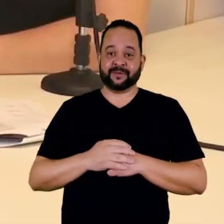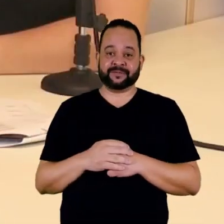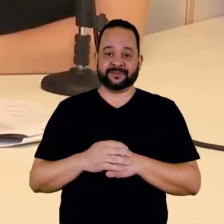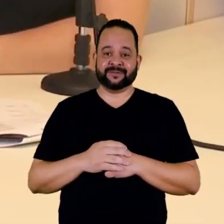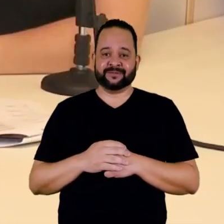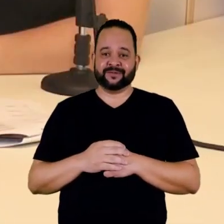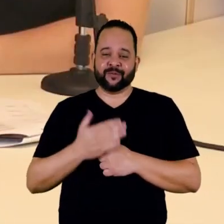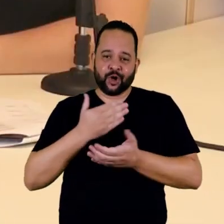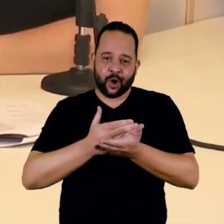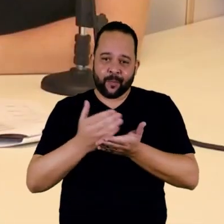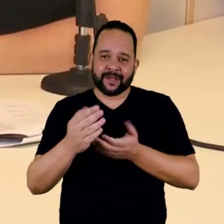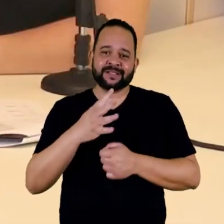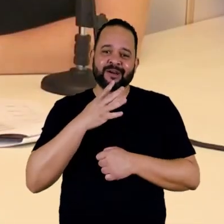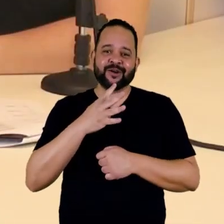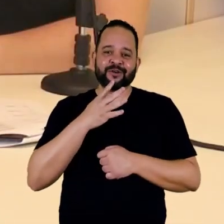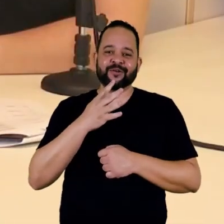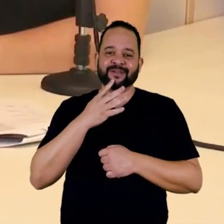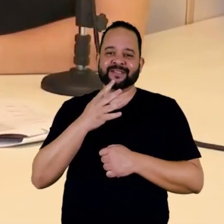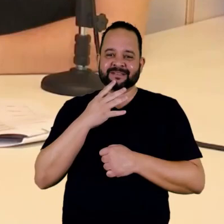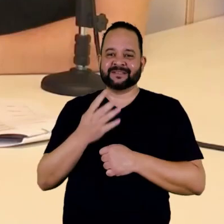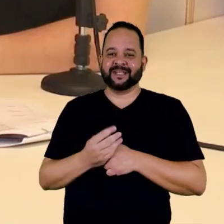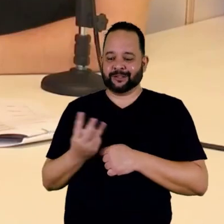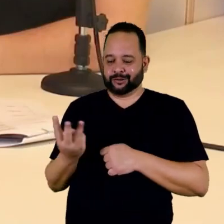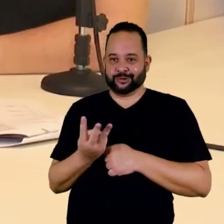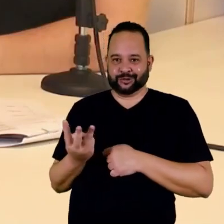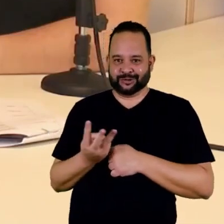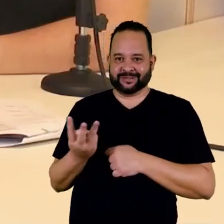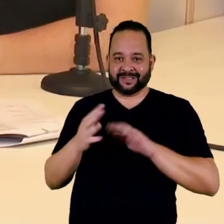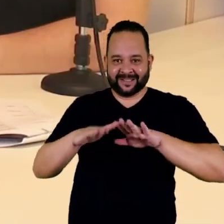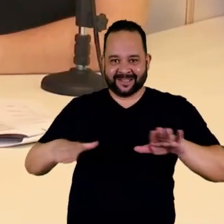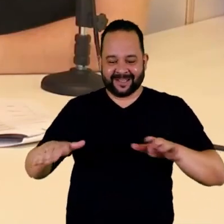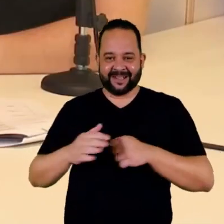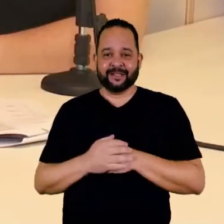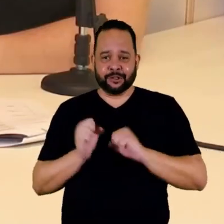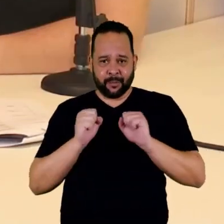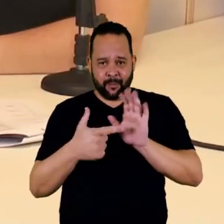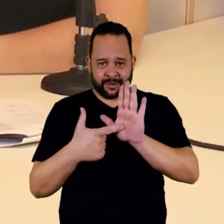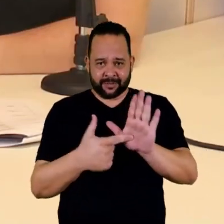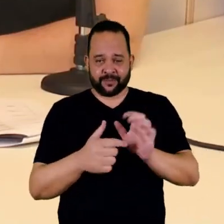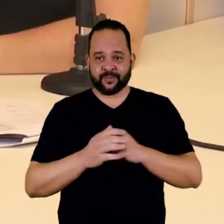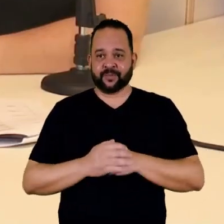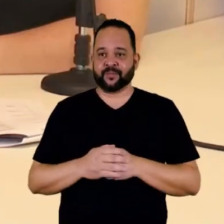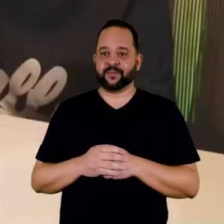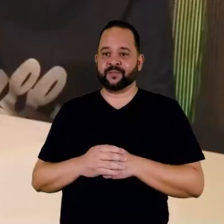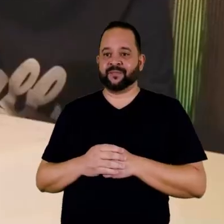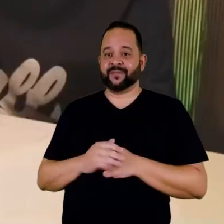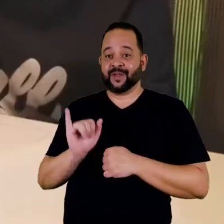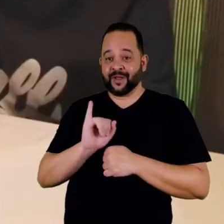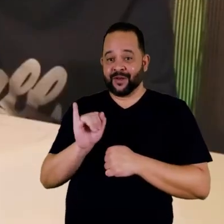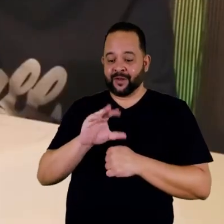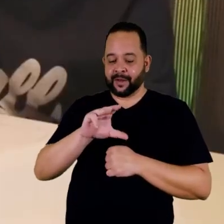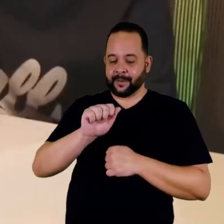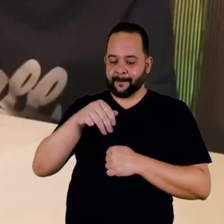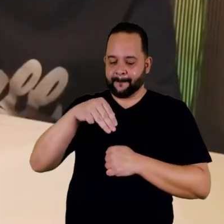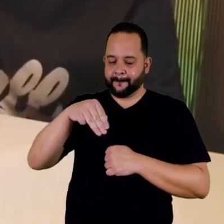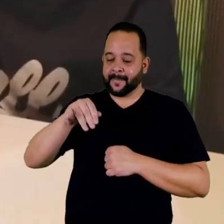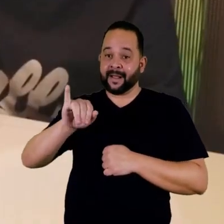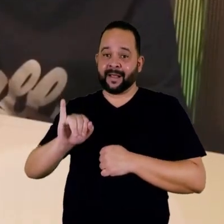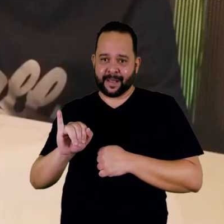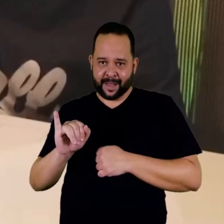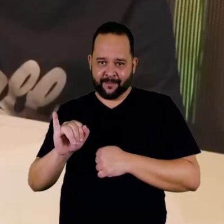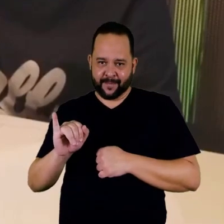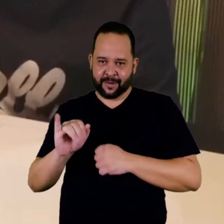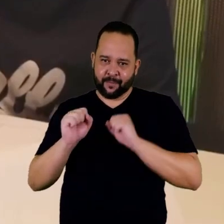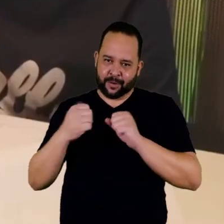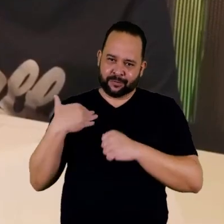conhecendo melhor um pouquinho então do vida de três vocês podem se apresentar vou começar pela kemy Oi eu sou a